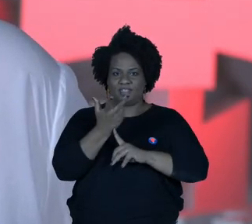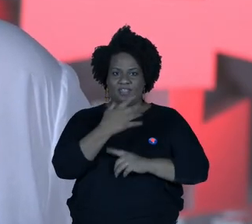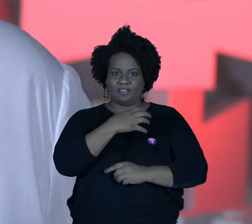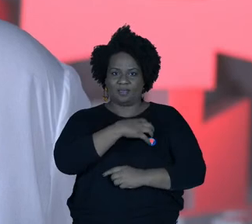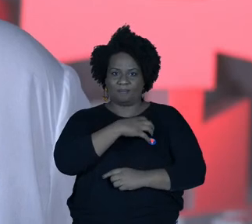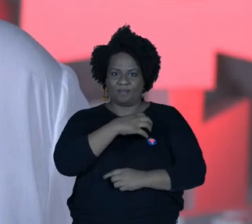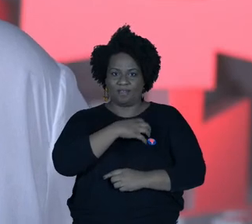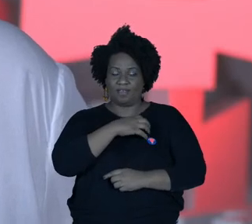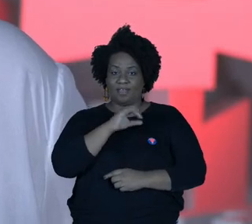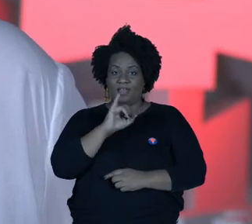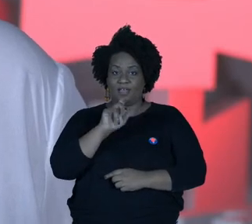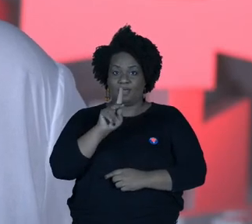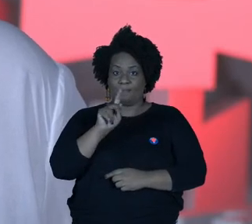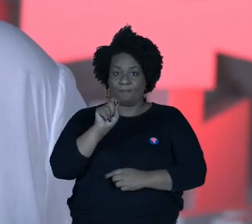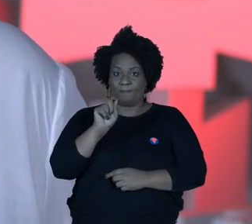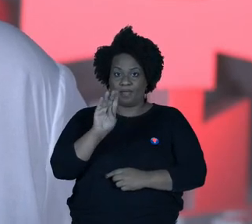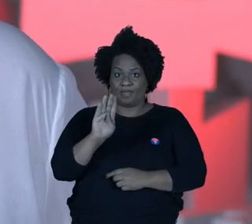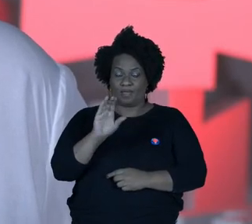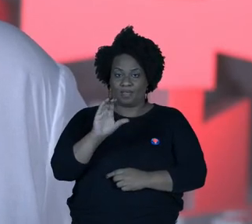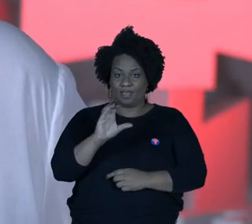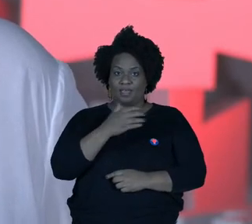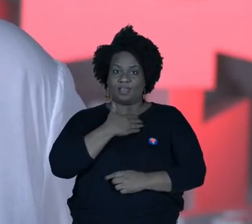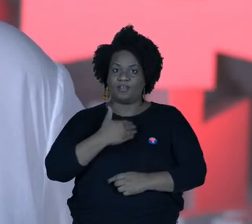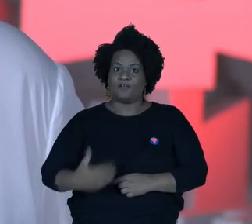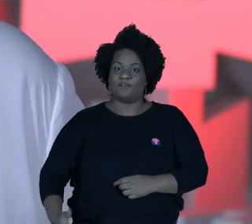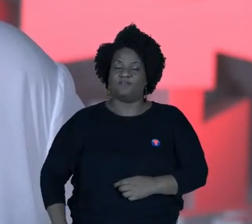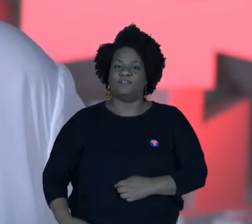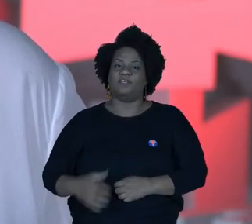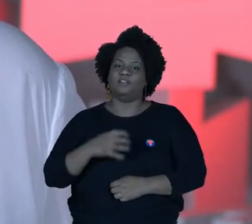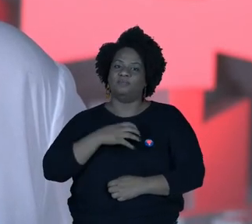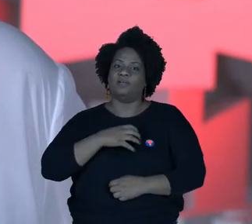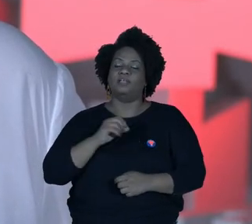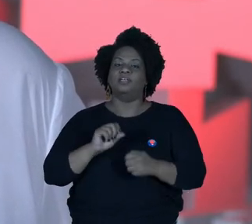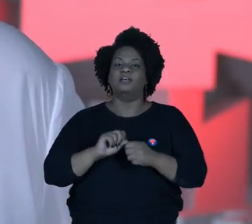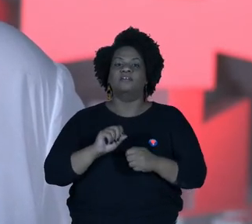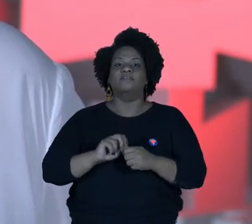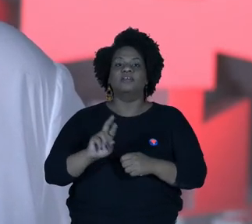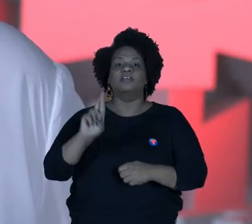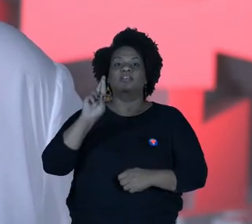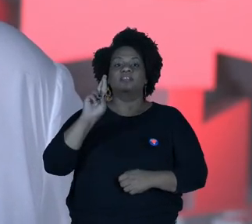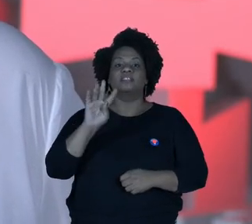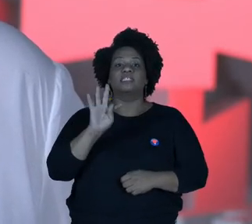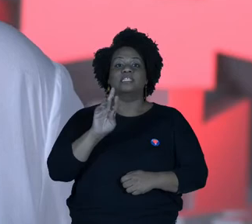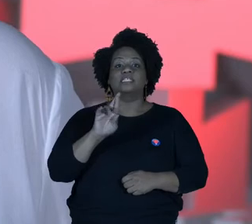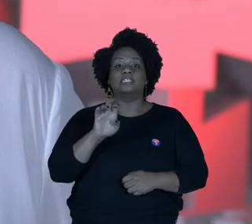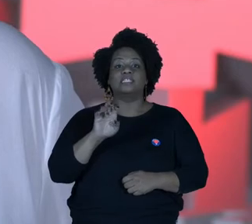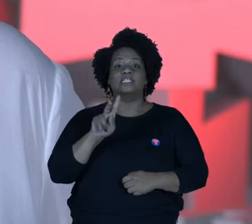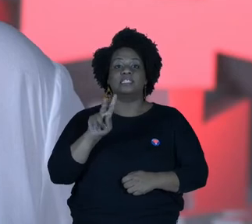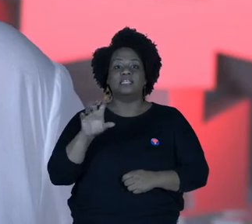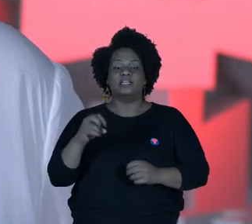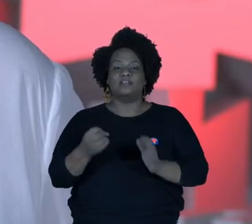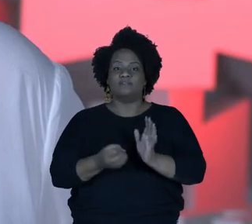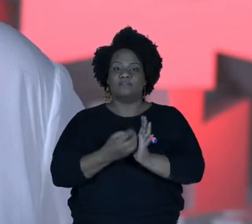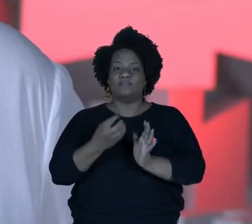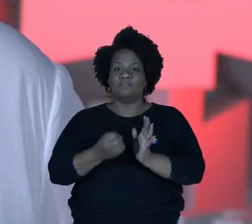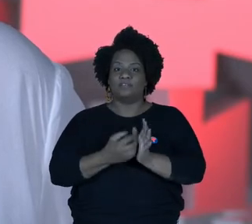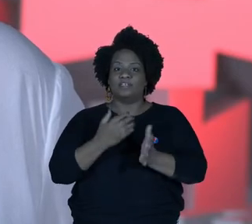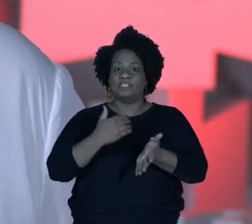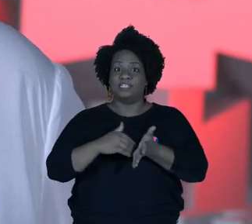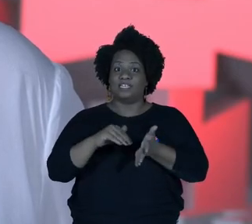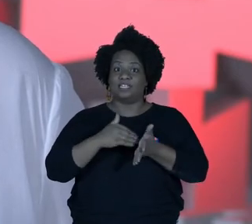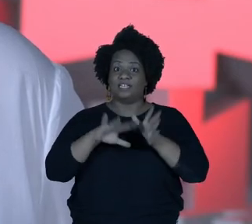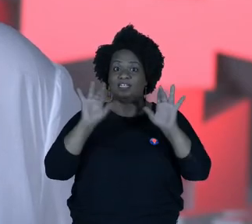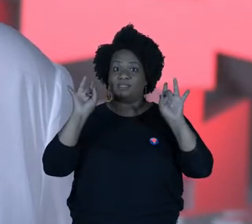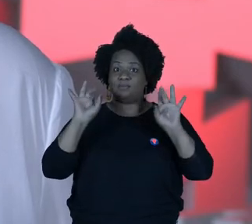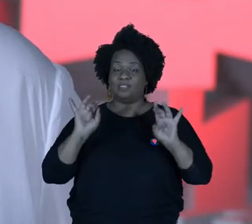do IPAC e do Governo da Bahia, e realização da Trevo Produções, da Secretaria Especial da